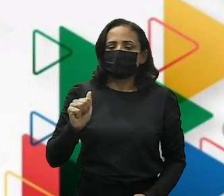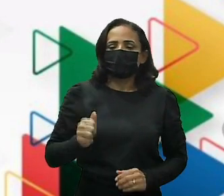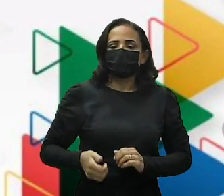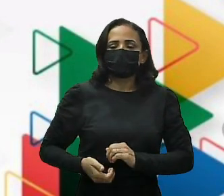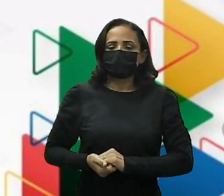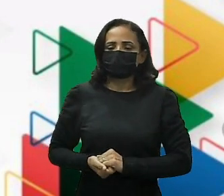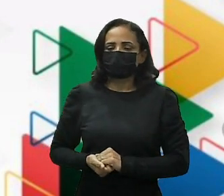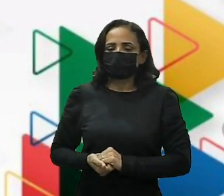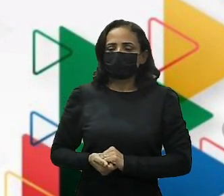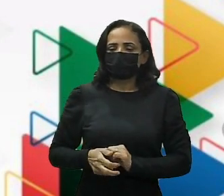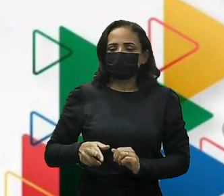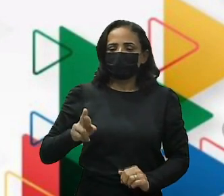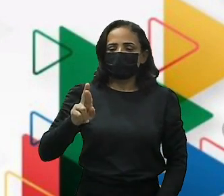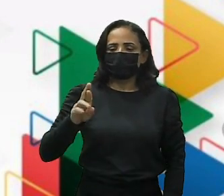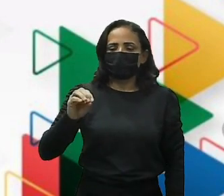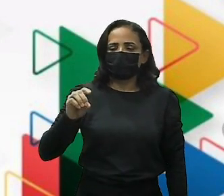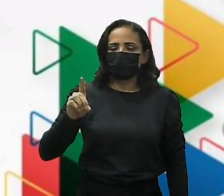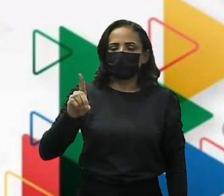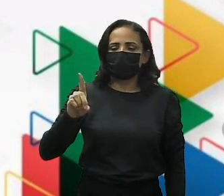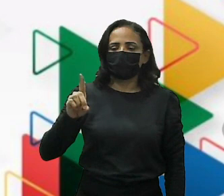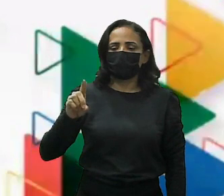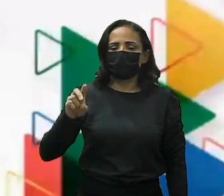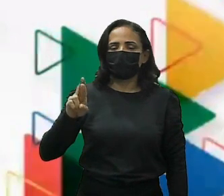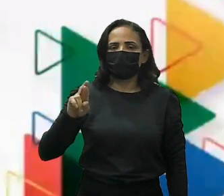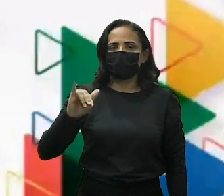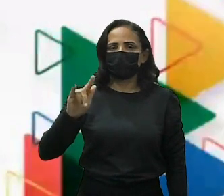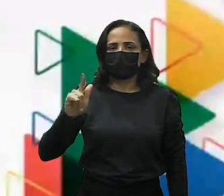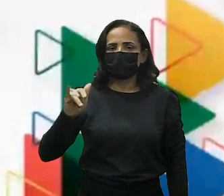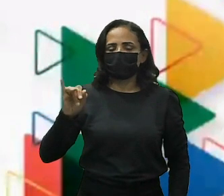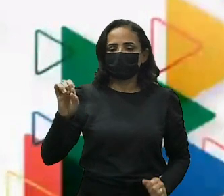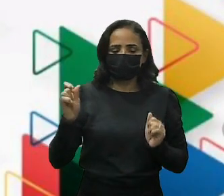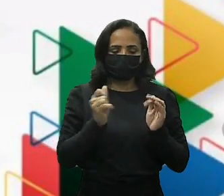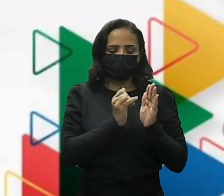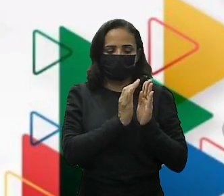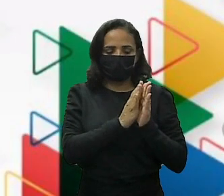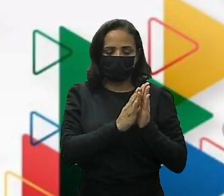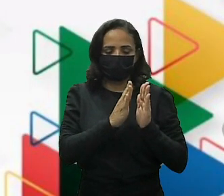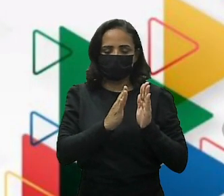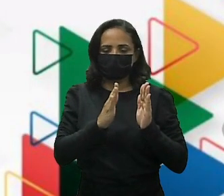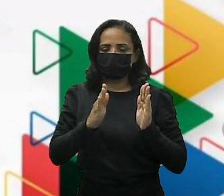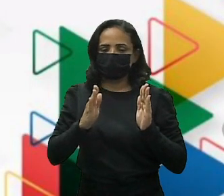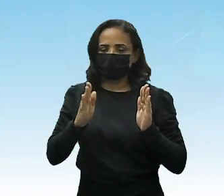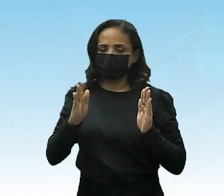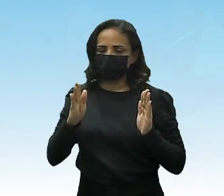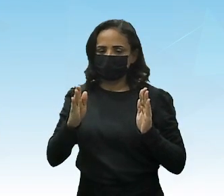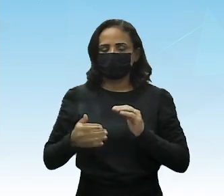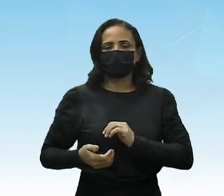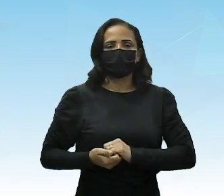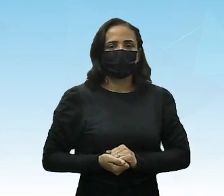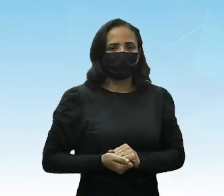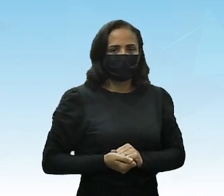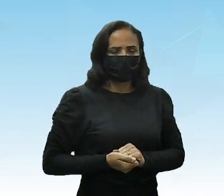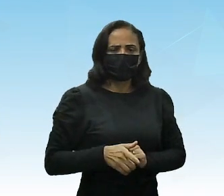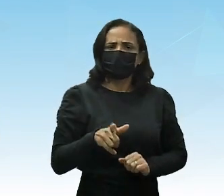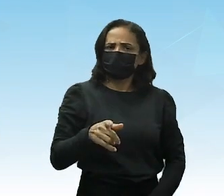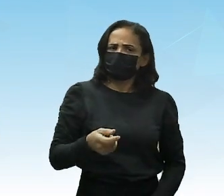Maria, Rodrigo e João, nessa sequência, tá? Aí, assim, essa questão foi